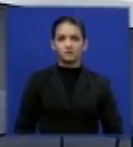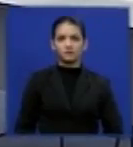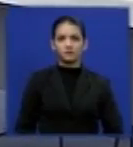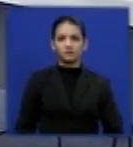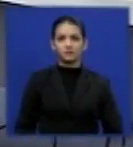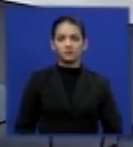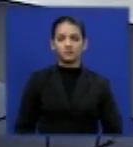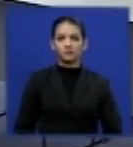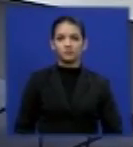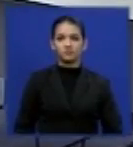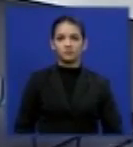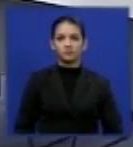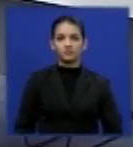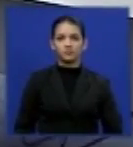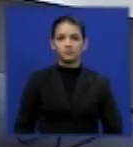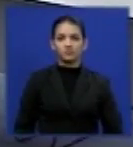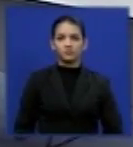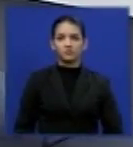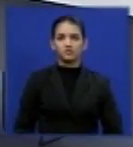tarde.